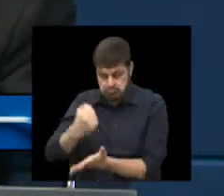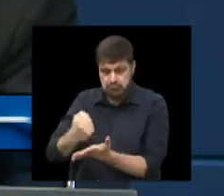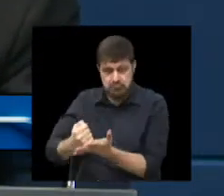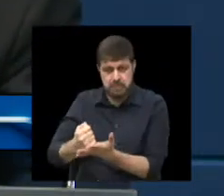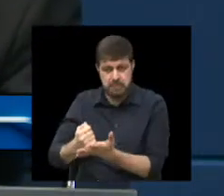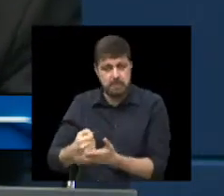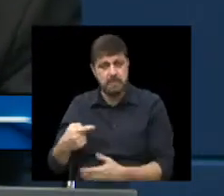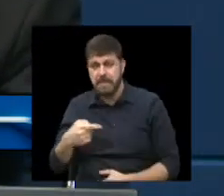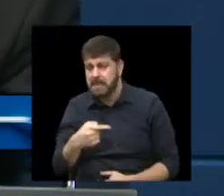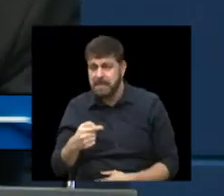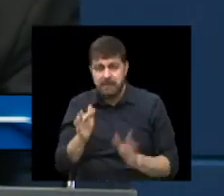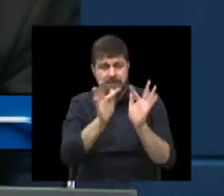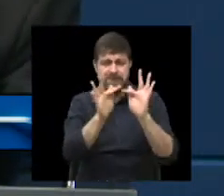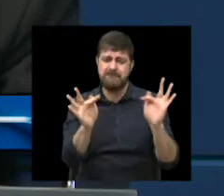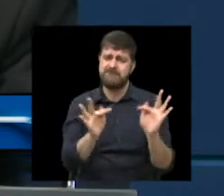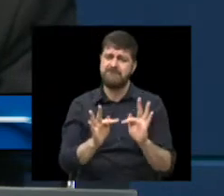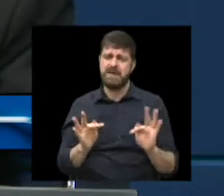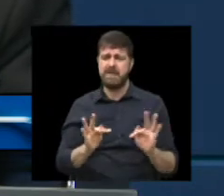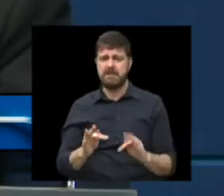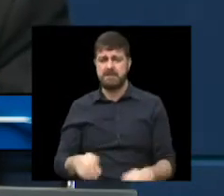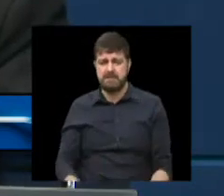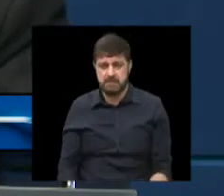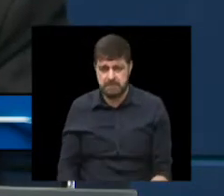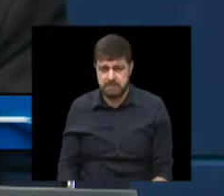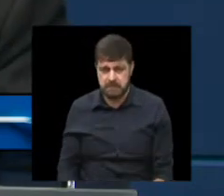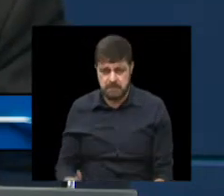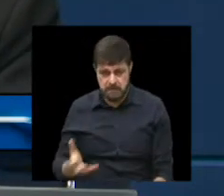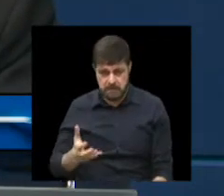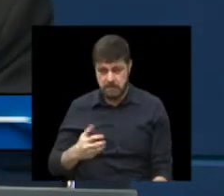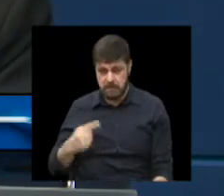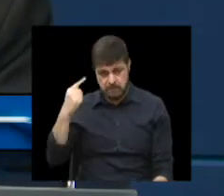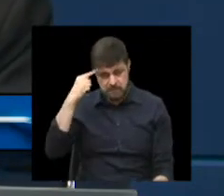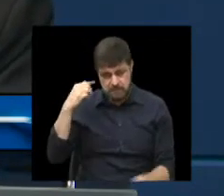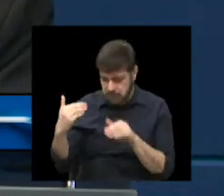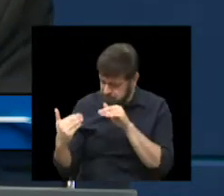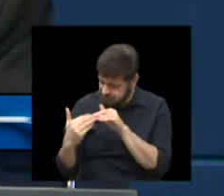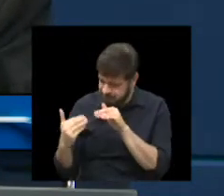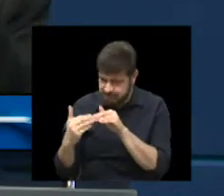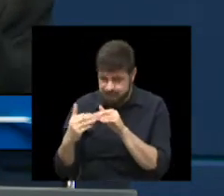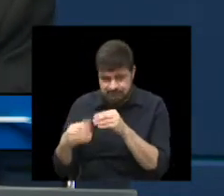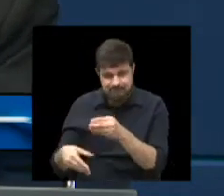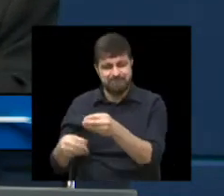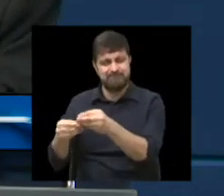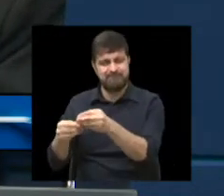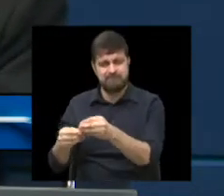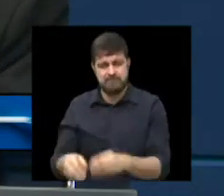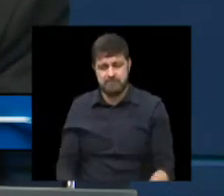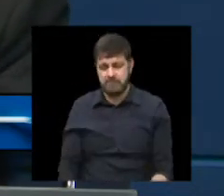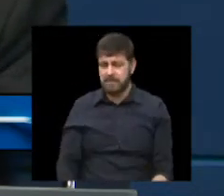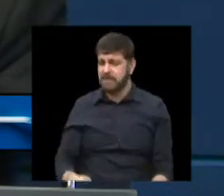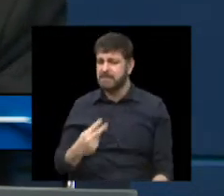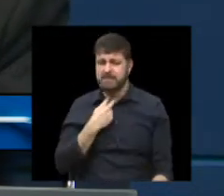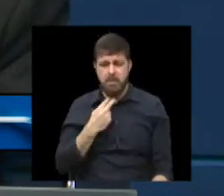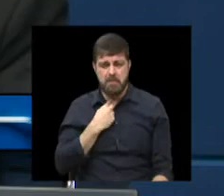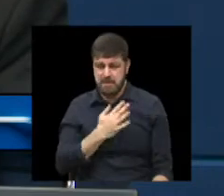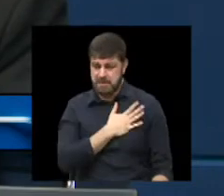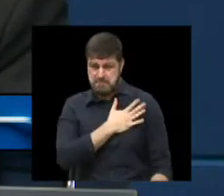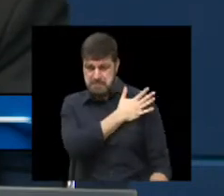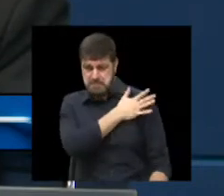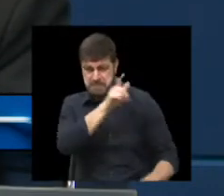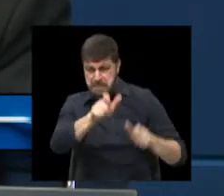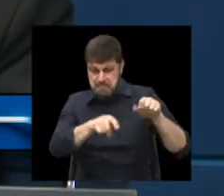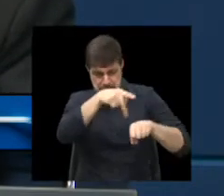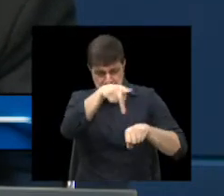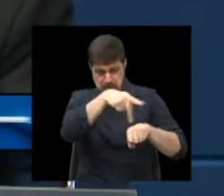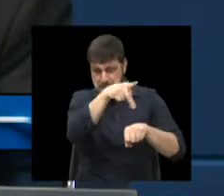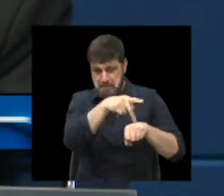Deus estão bem felizes aqui. Então, só para colaborar com o pensamento de Vossa Excelência, abaixa a xenofobia e saber que